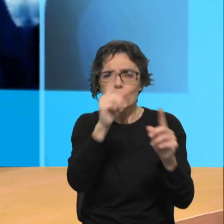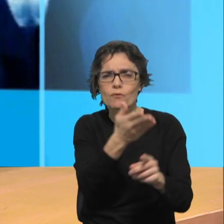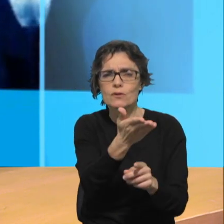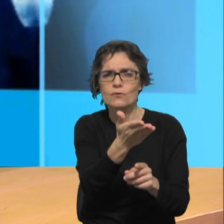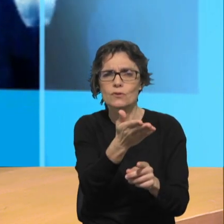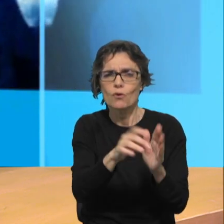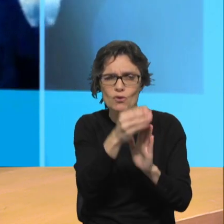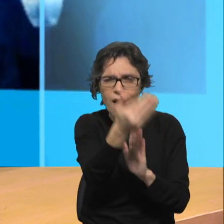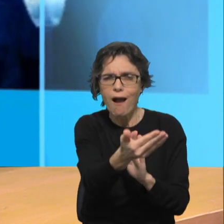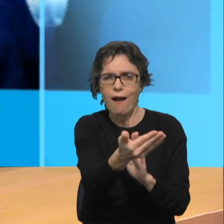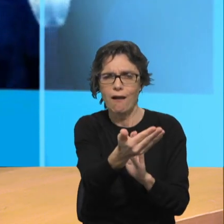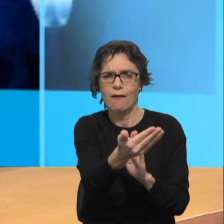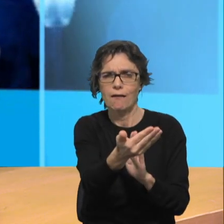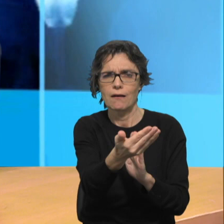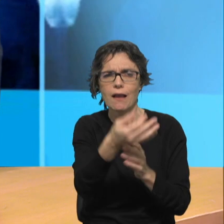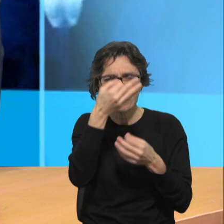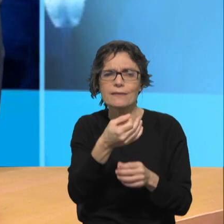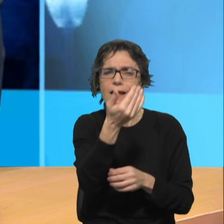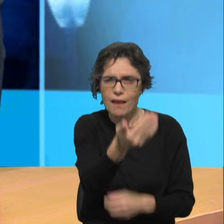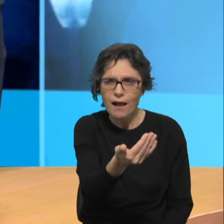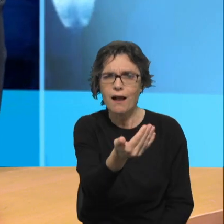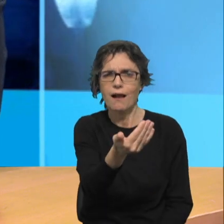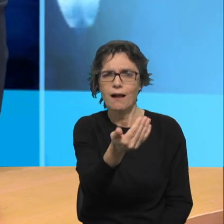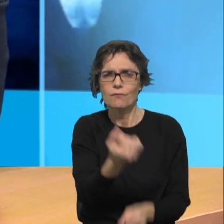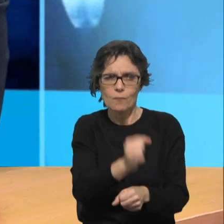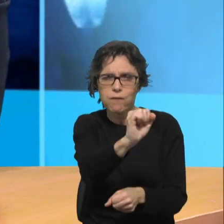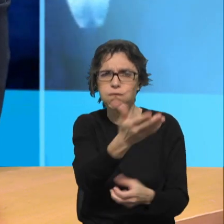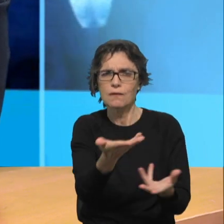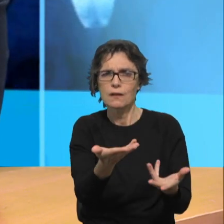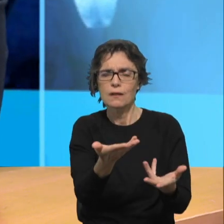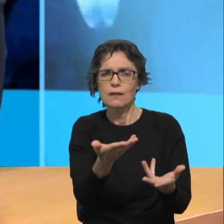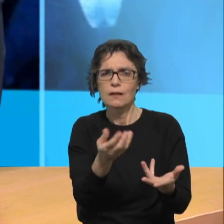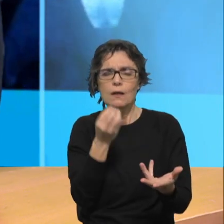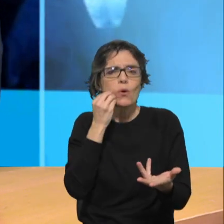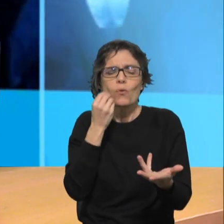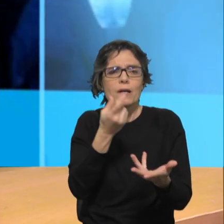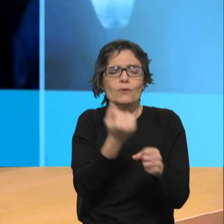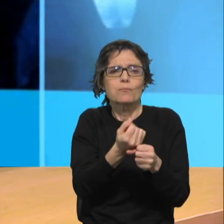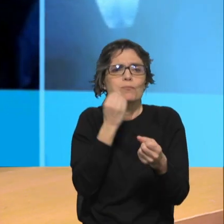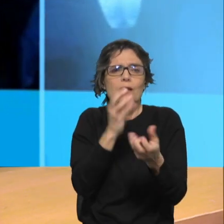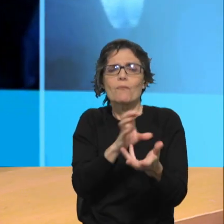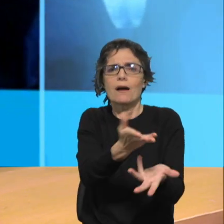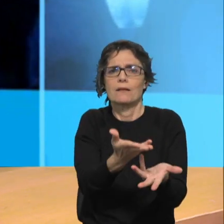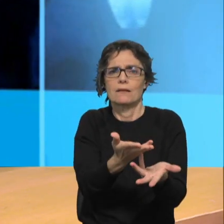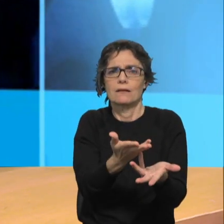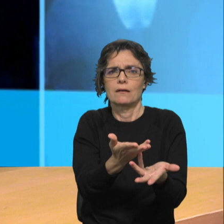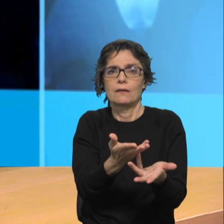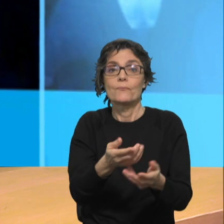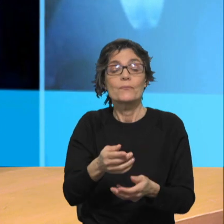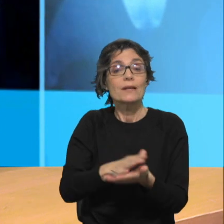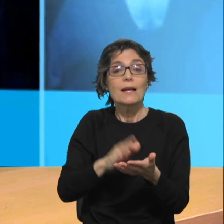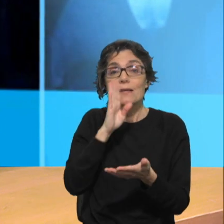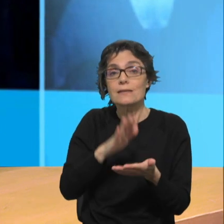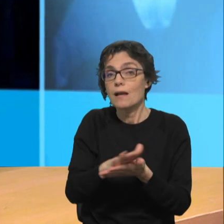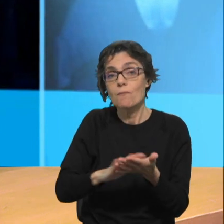que ajudamos o profissional a conseguir resultados com os seus alunos? Isto é fundamental. Sem isto, não